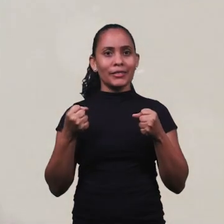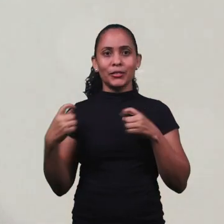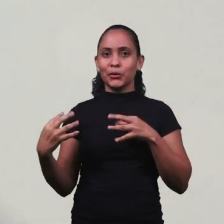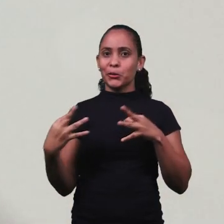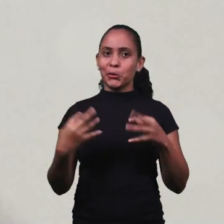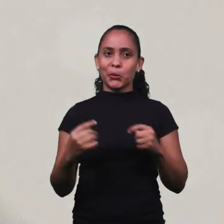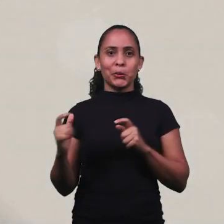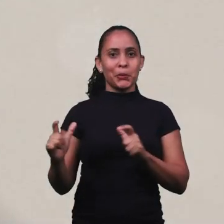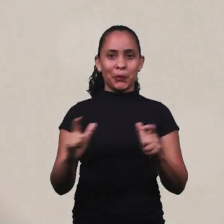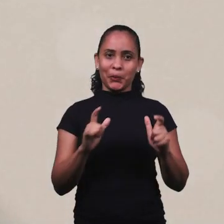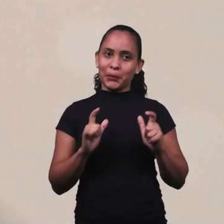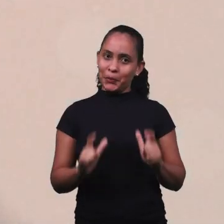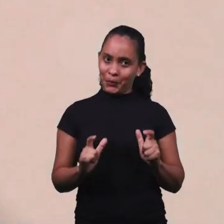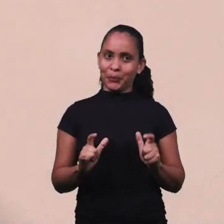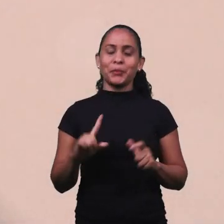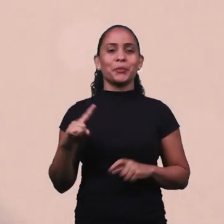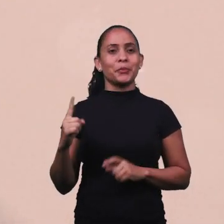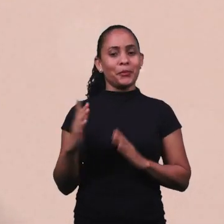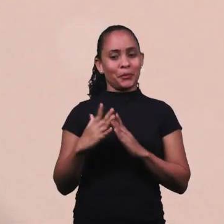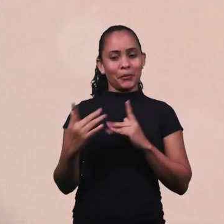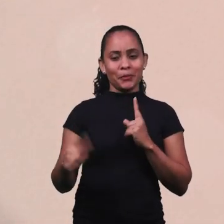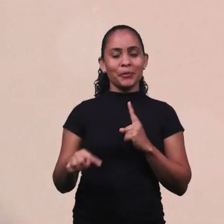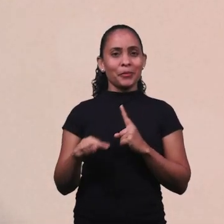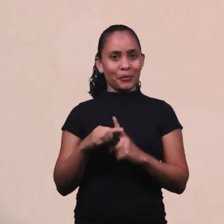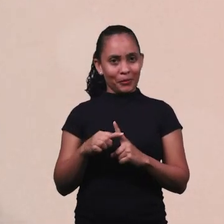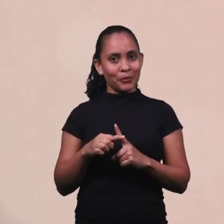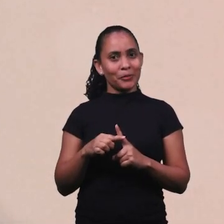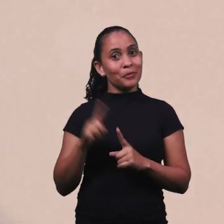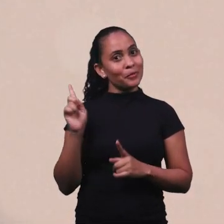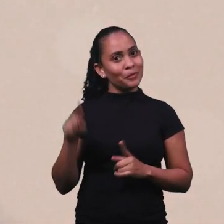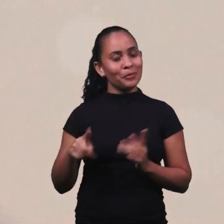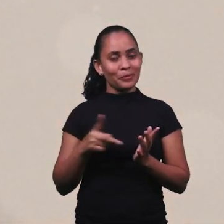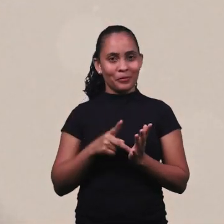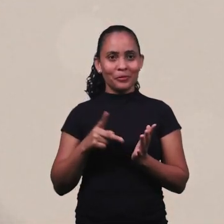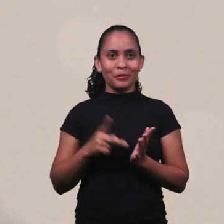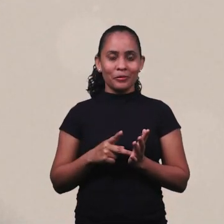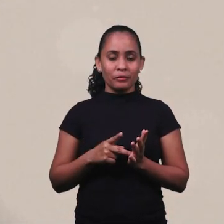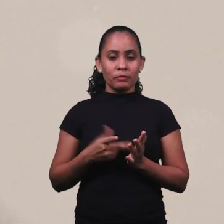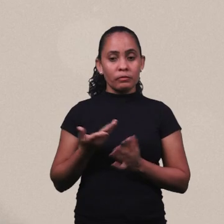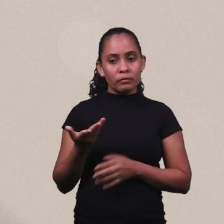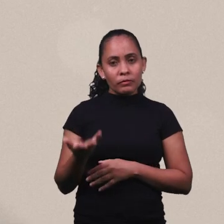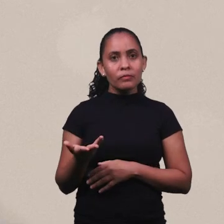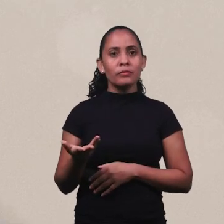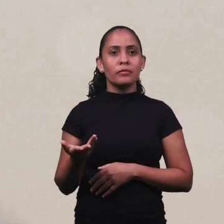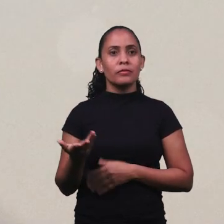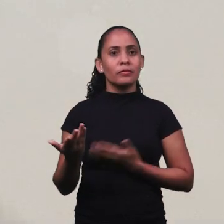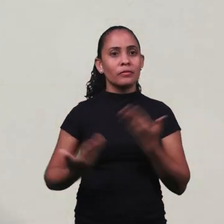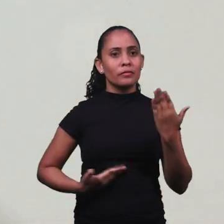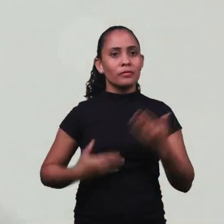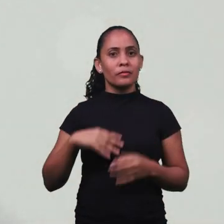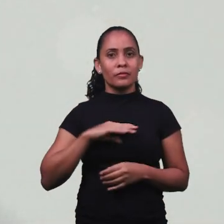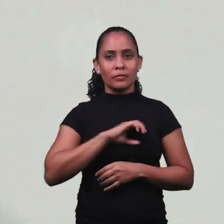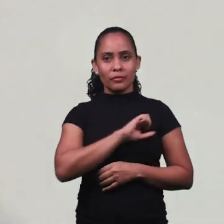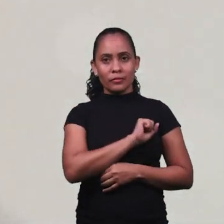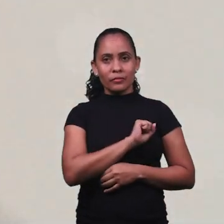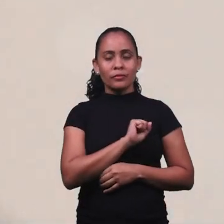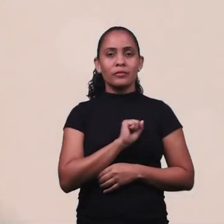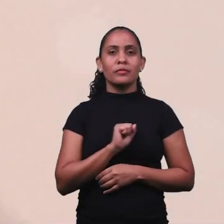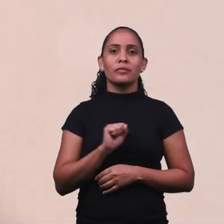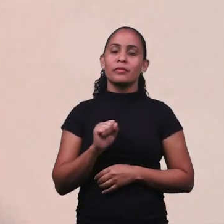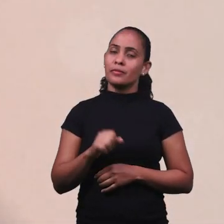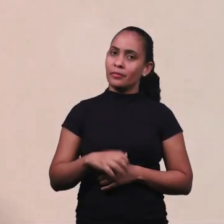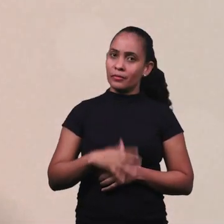os nossos momentos. As nossas igrejas, é bem verdade que estão ali os nossos irmãos queridos,